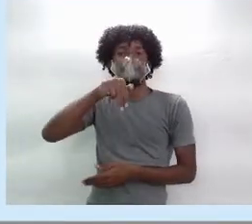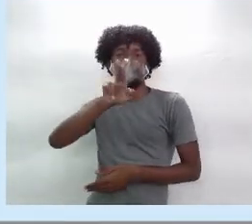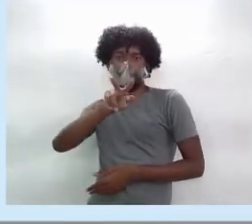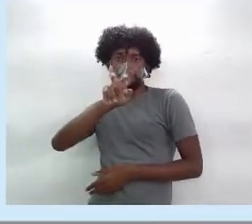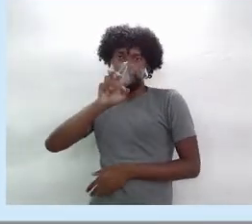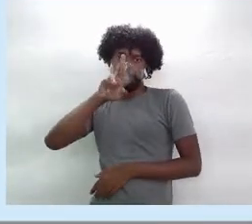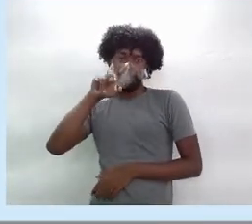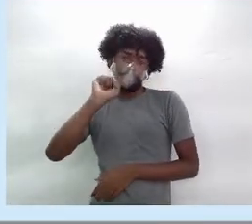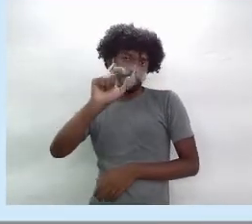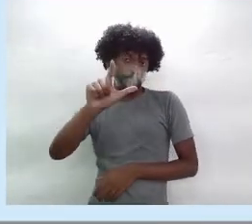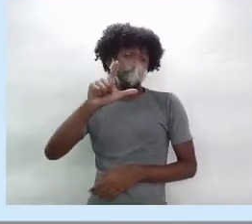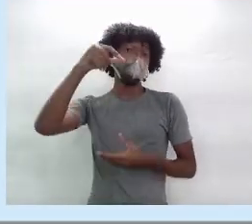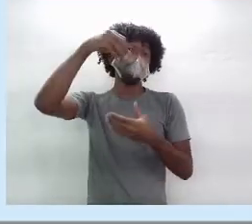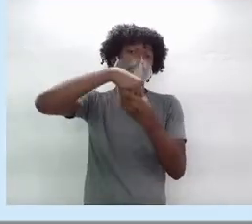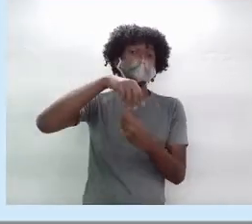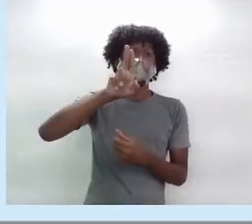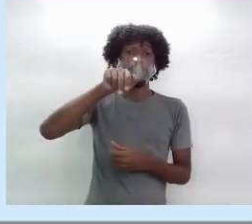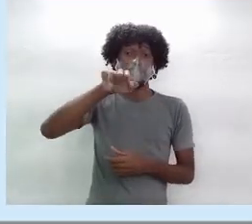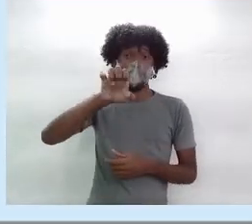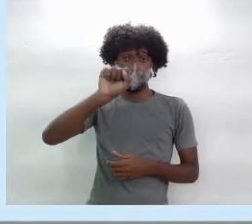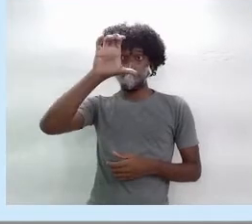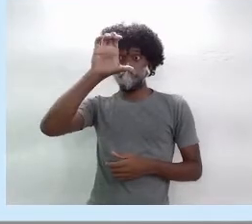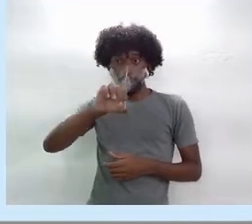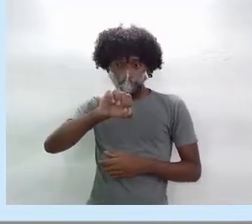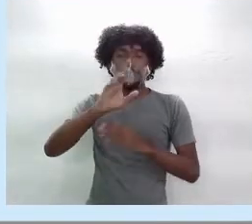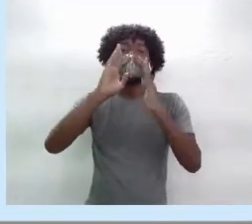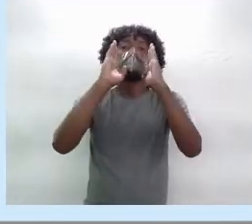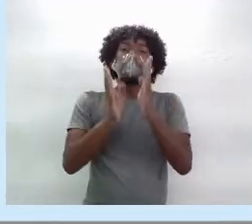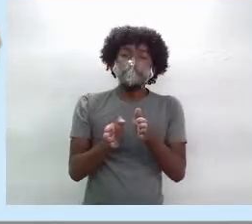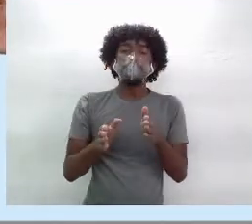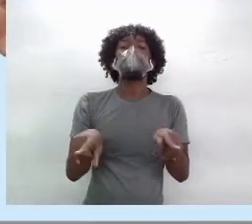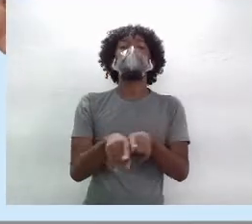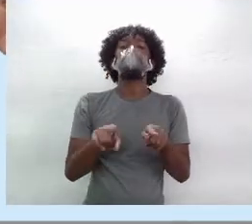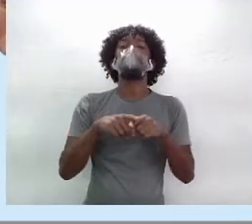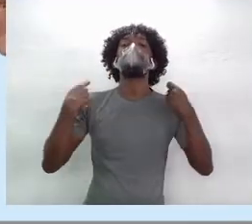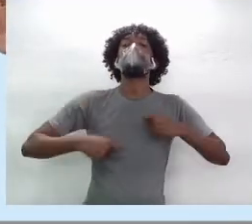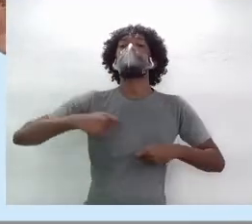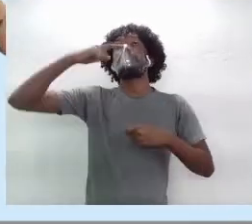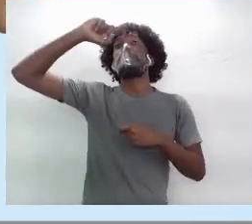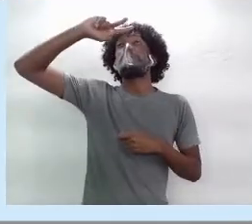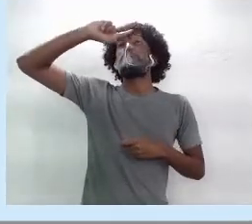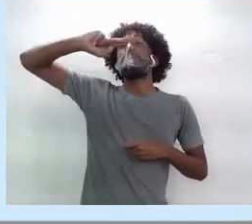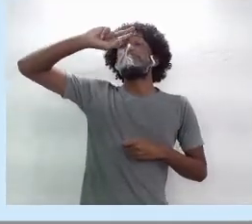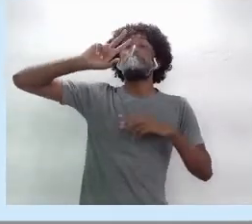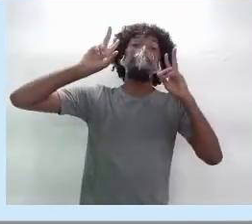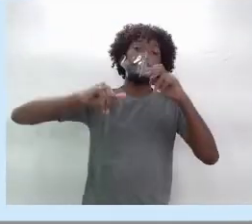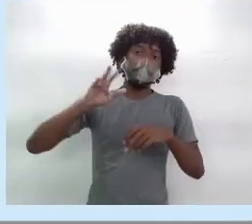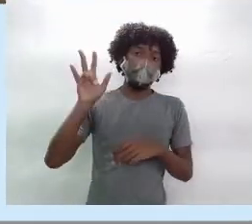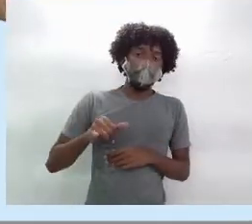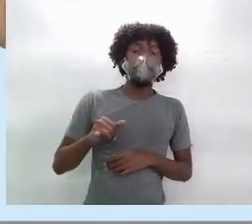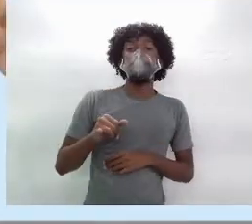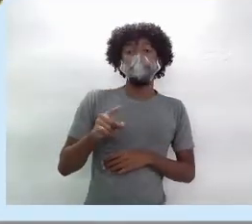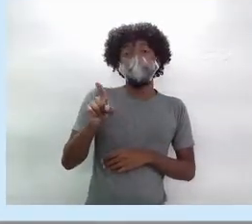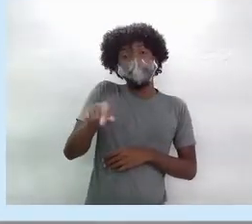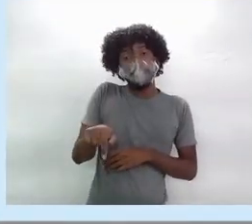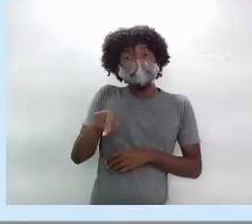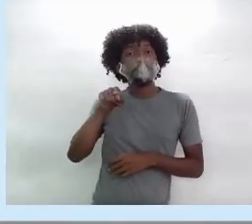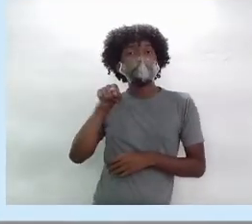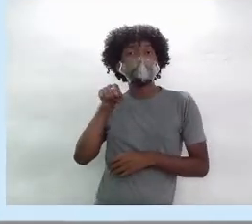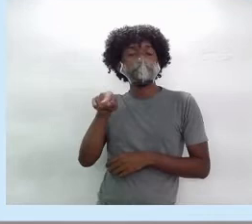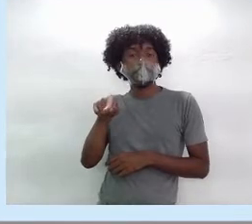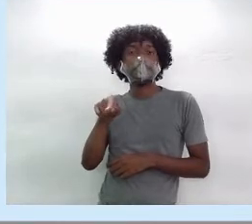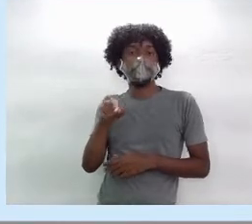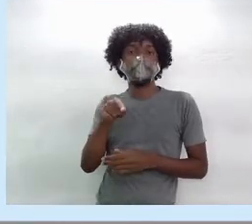da Unesco. E é importante lembrar bem que é um princípio, veja, que nós estudamos, que ele está justamente em